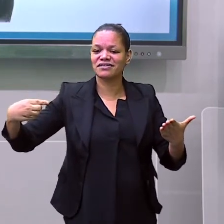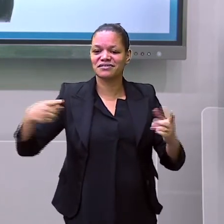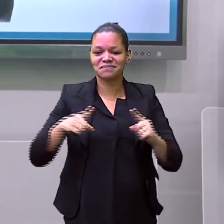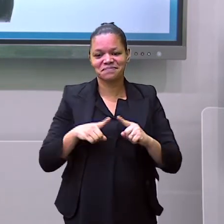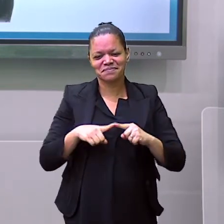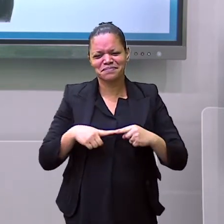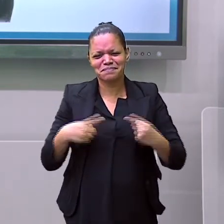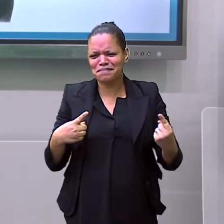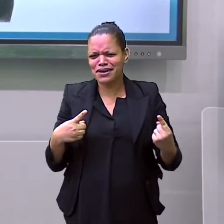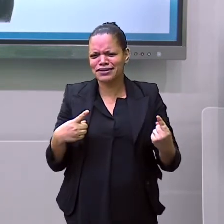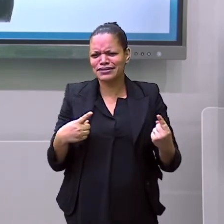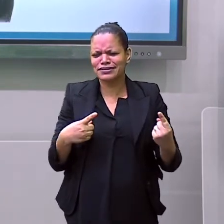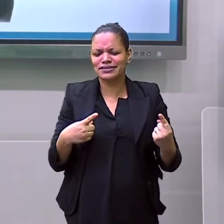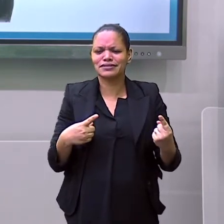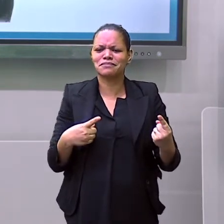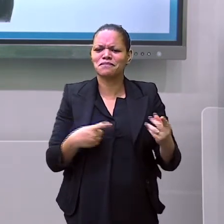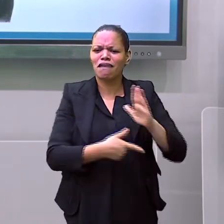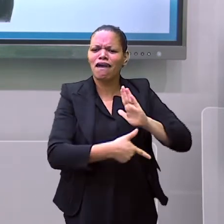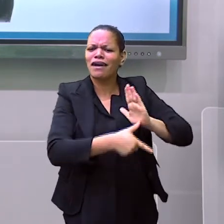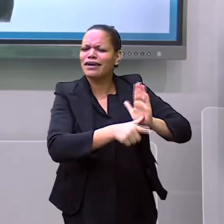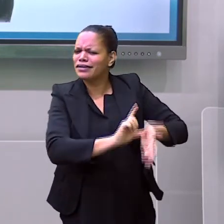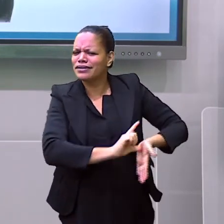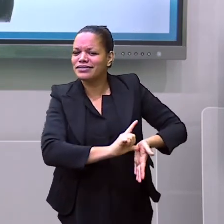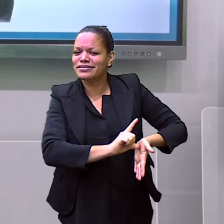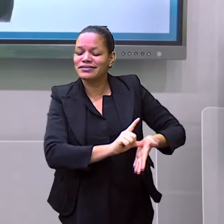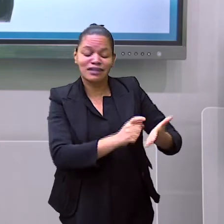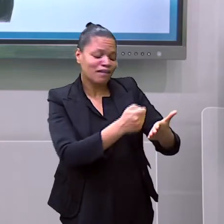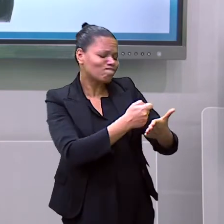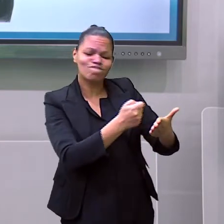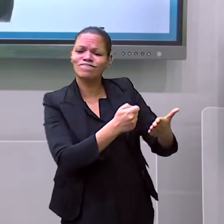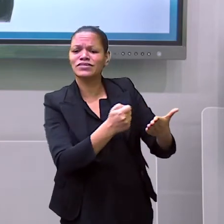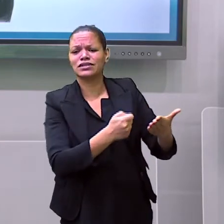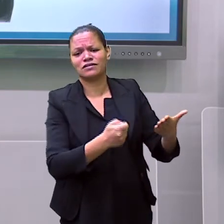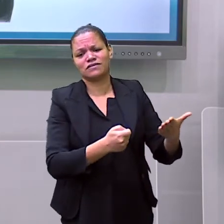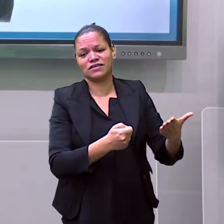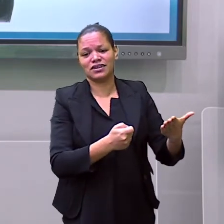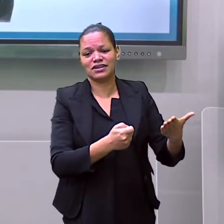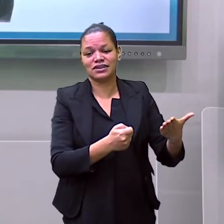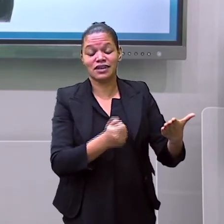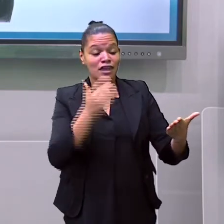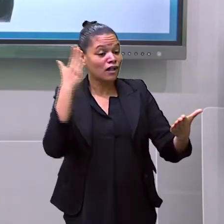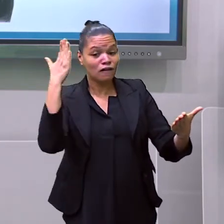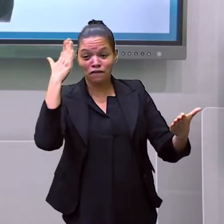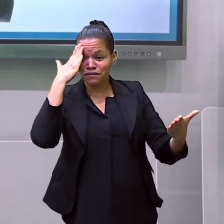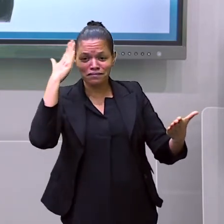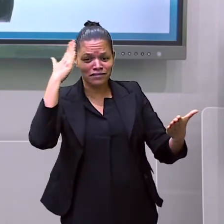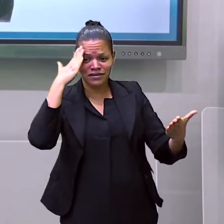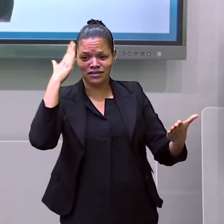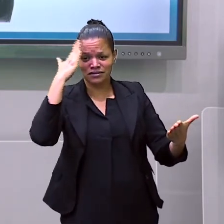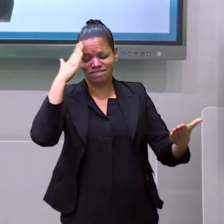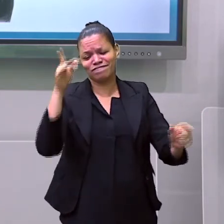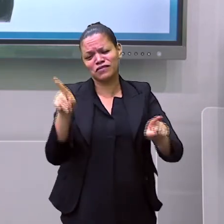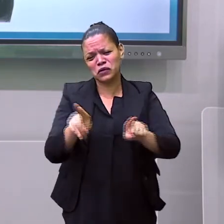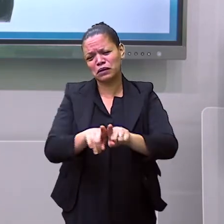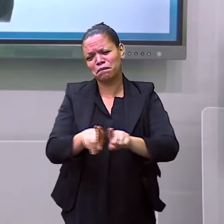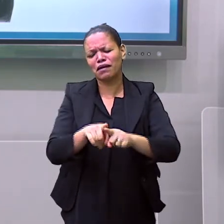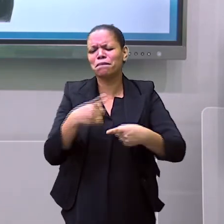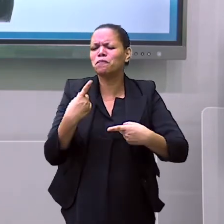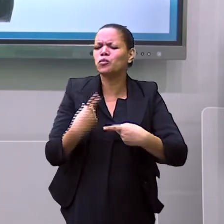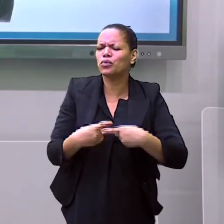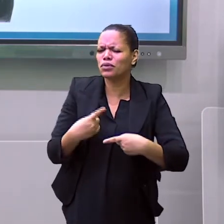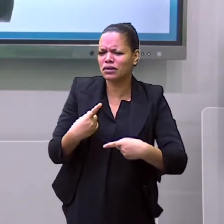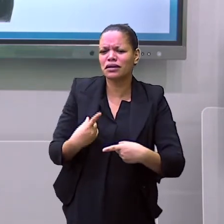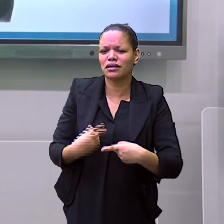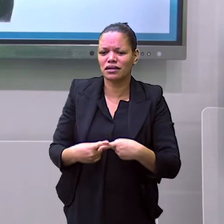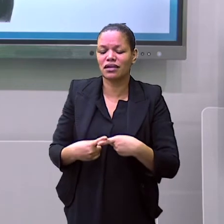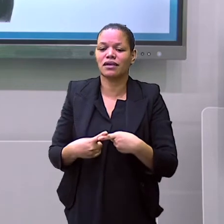ela escrevesse, nada de que uma garota tão jovem escrevesse, pudesse interessar tanto para ela mesma